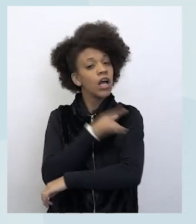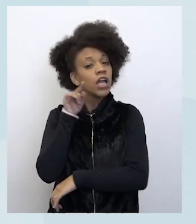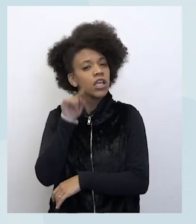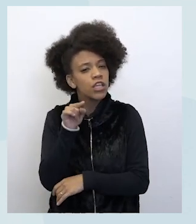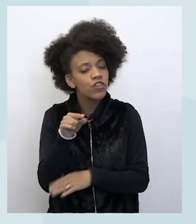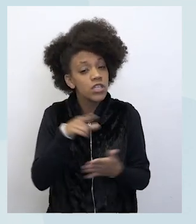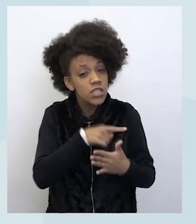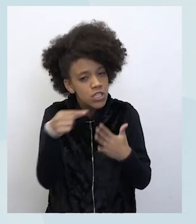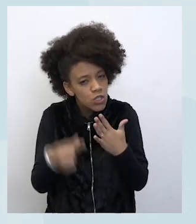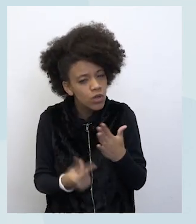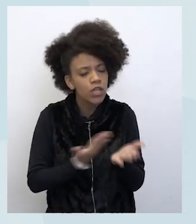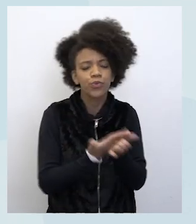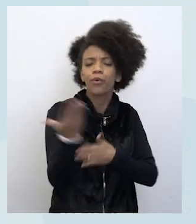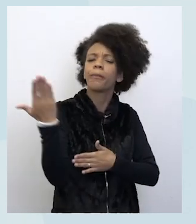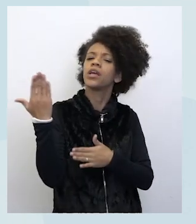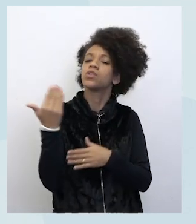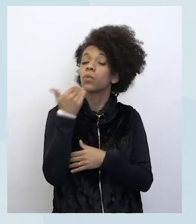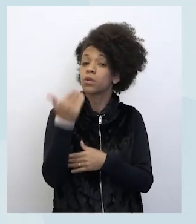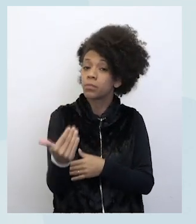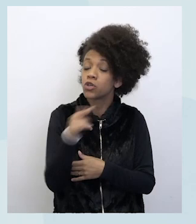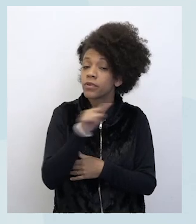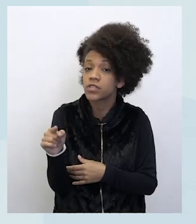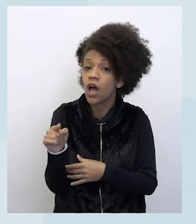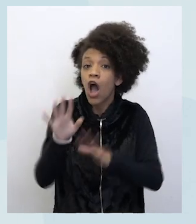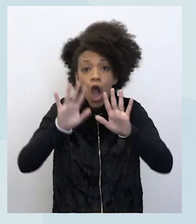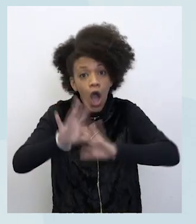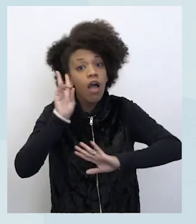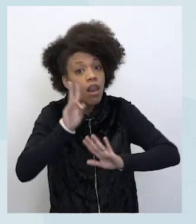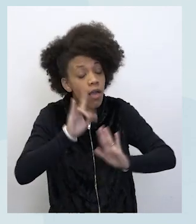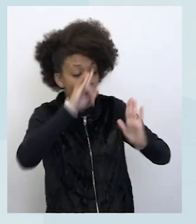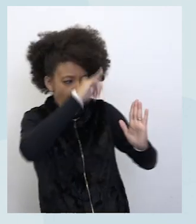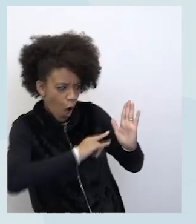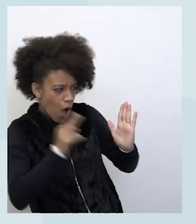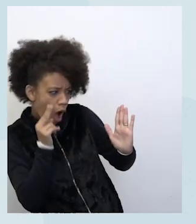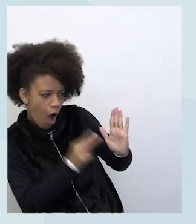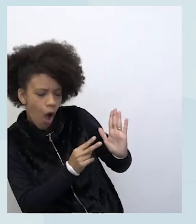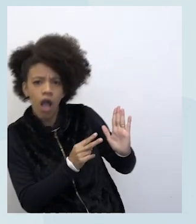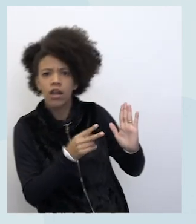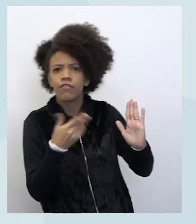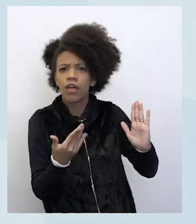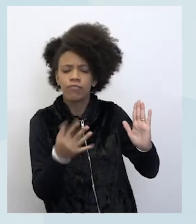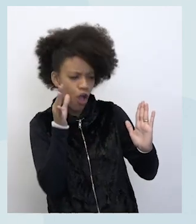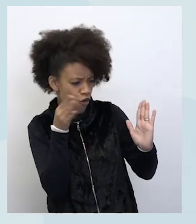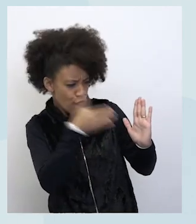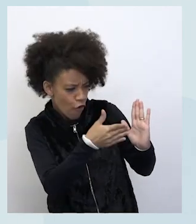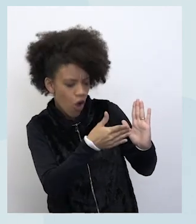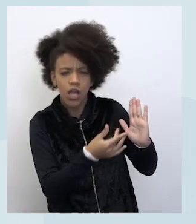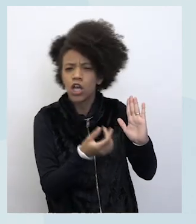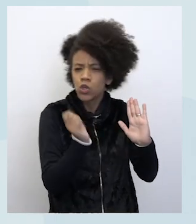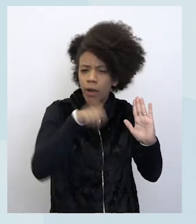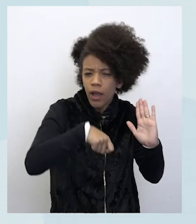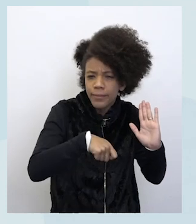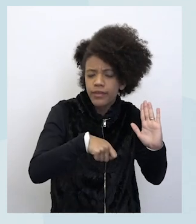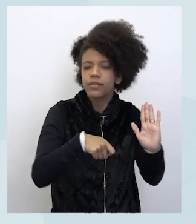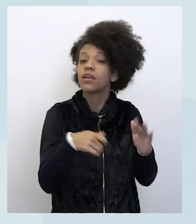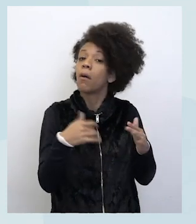vocês escolheram no começo, quando eu pedi para vocês. Lembra aí, olha para as competências priorizadas, foca em uma competência, ou